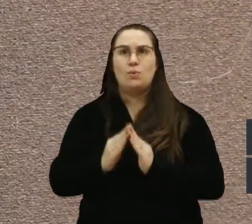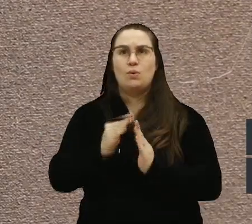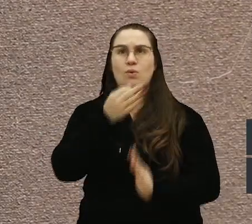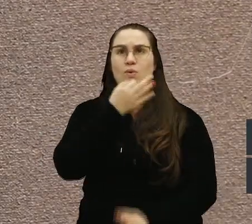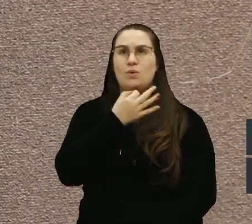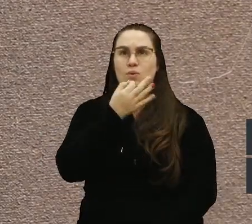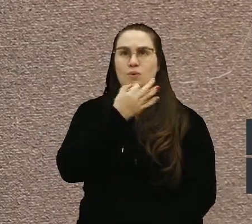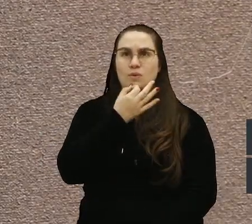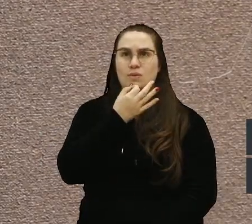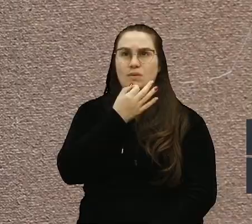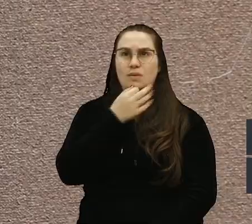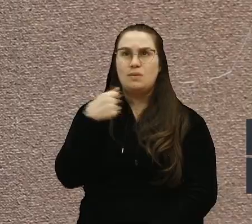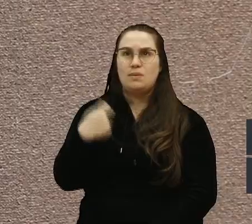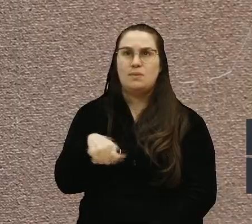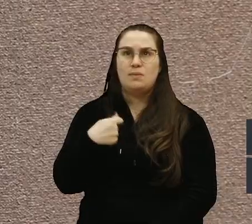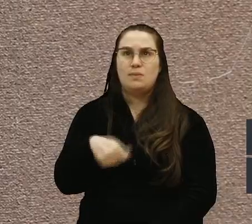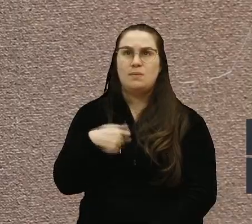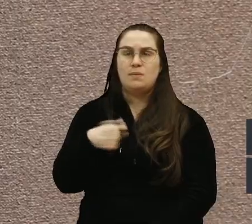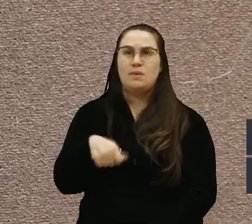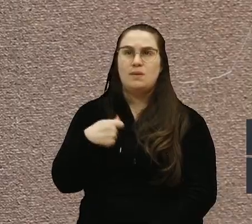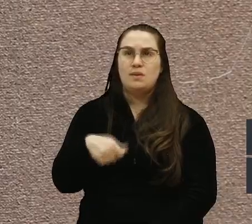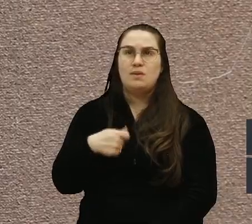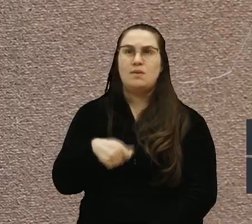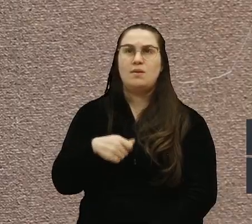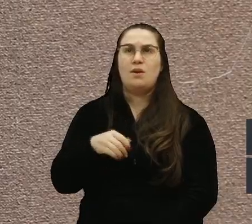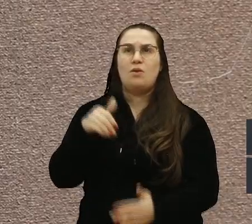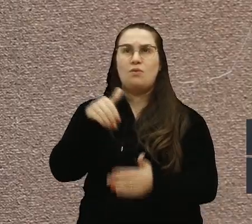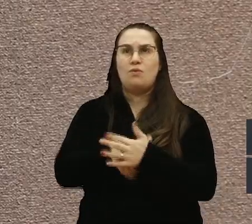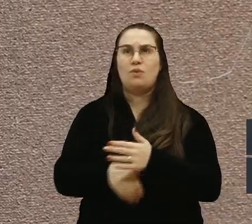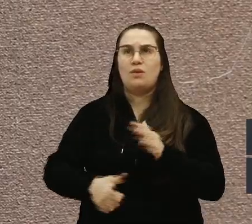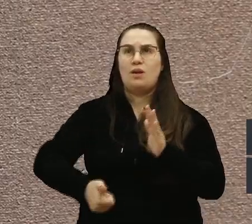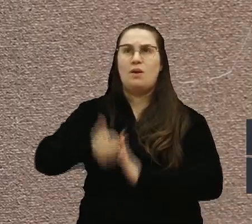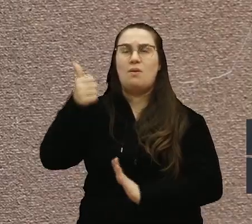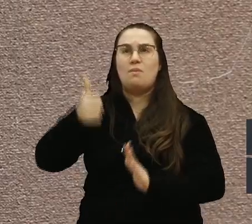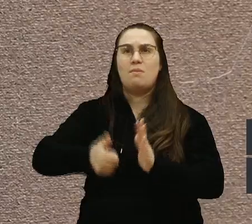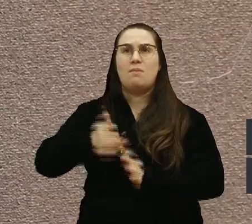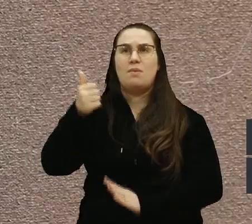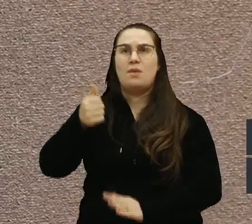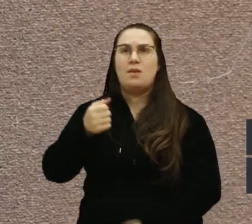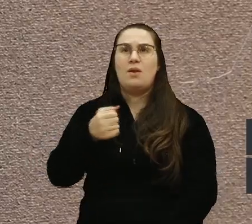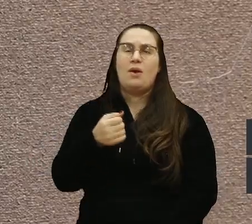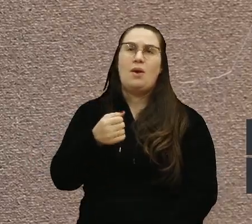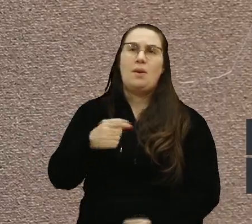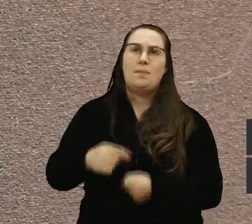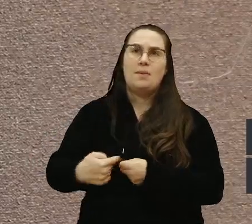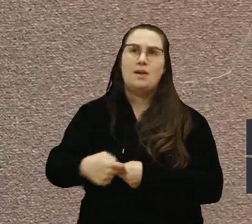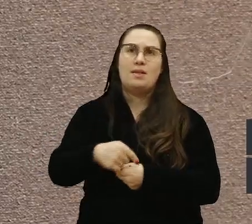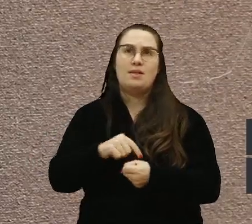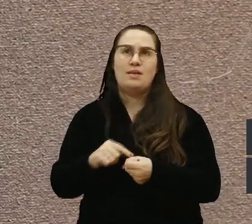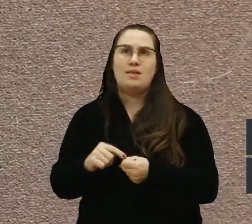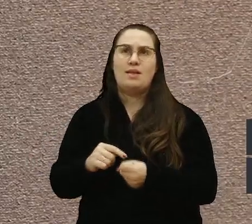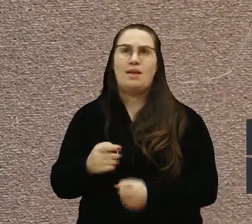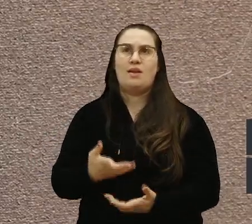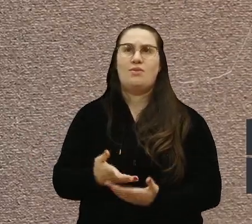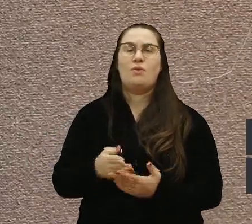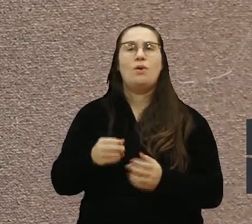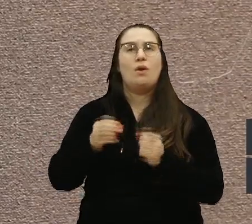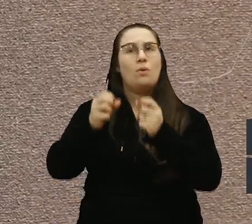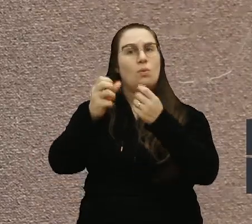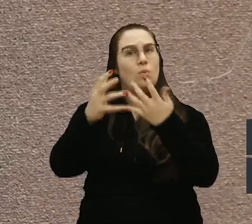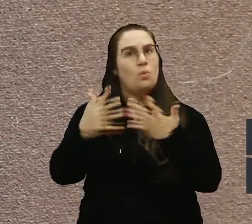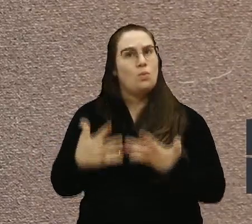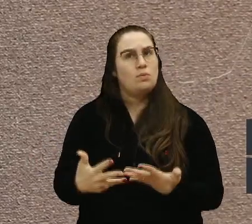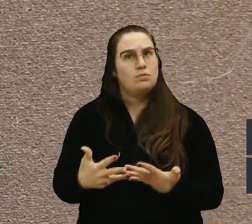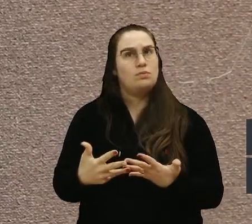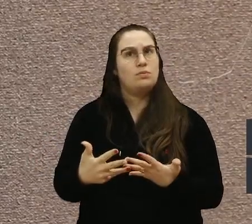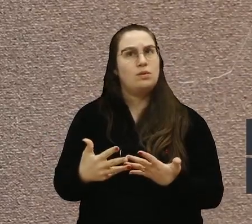Sul e devemos votar sempre o melhor para a cidade. Então, nesse caso, eu oriento e solicito